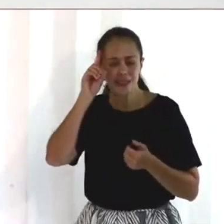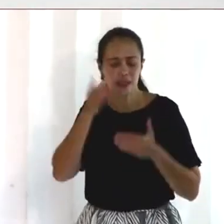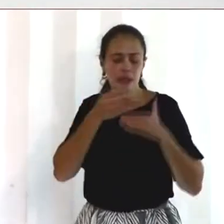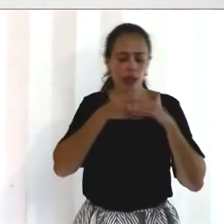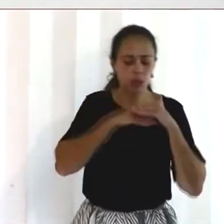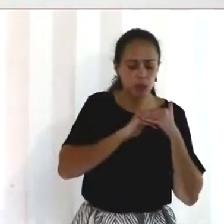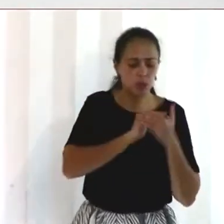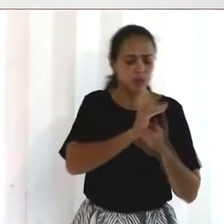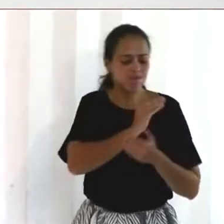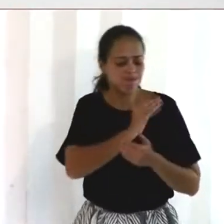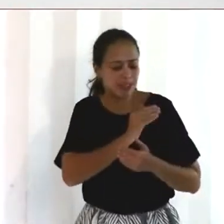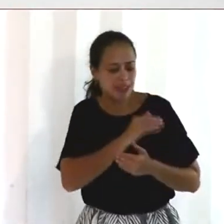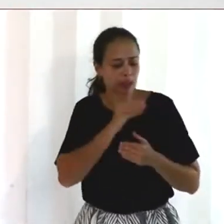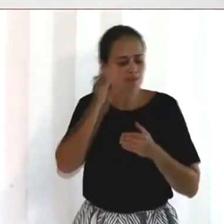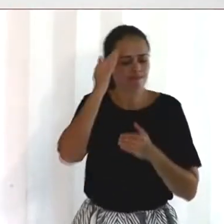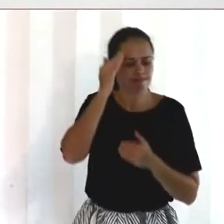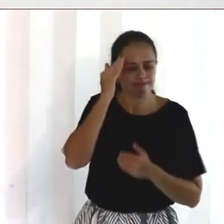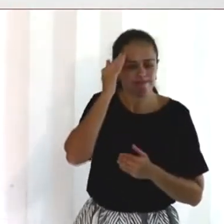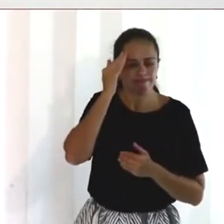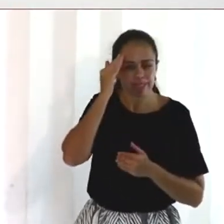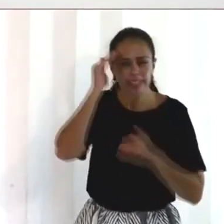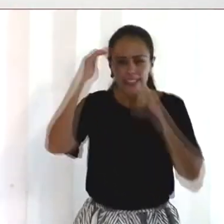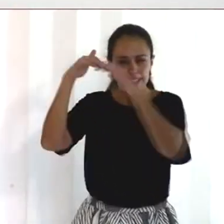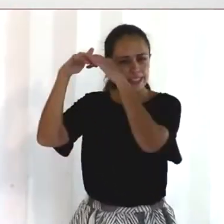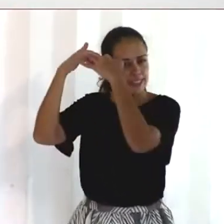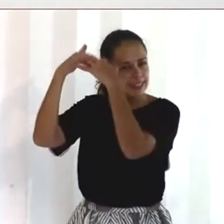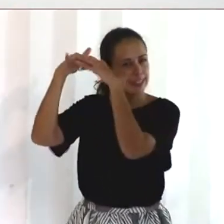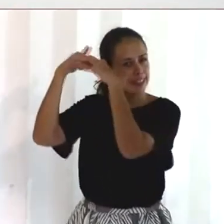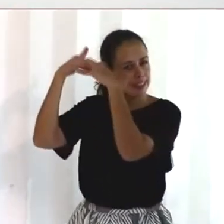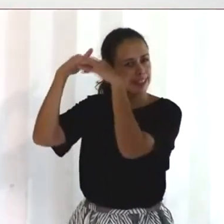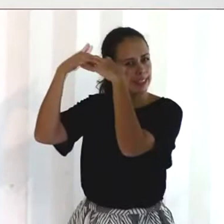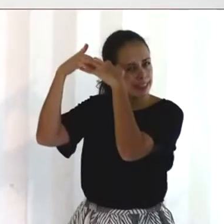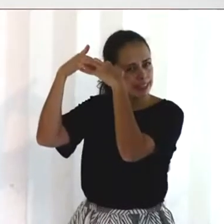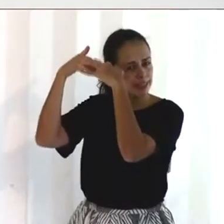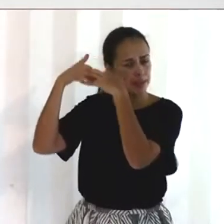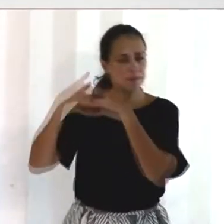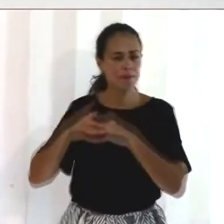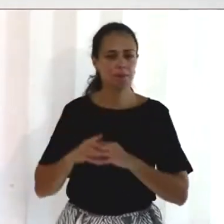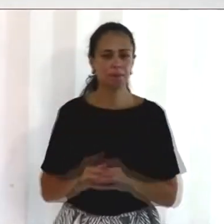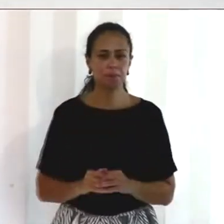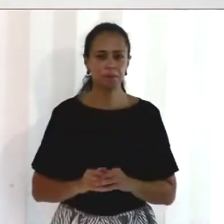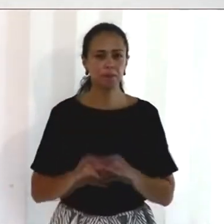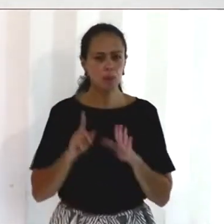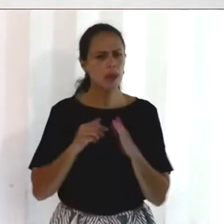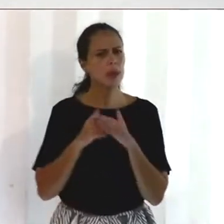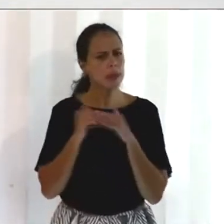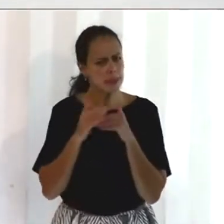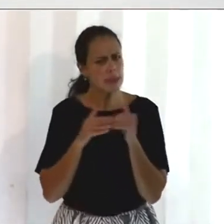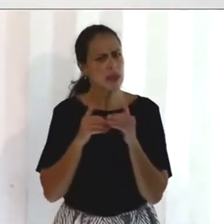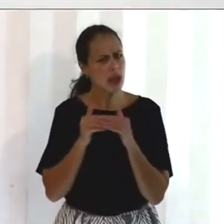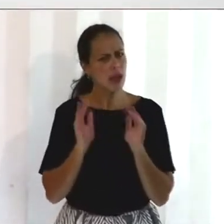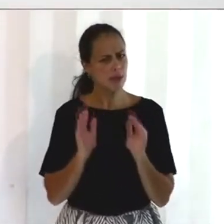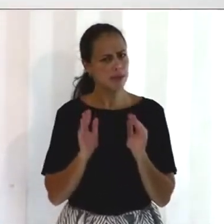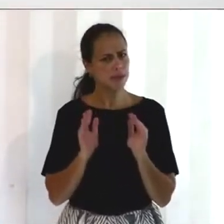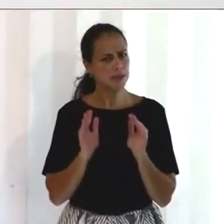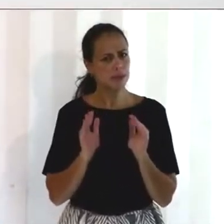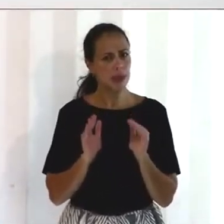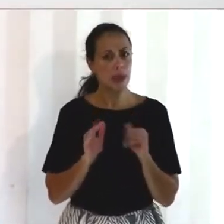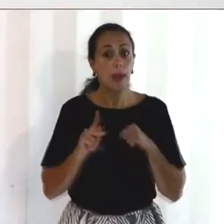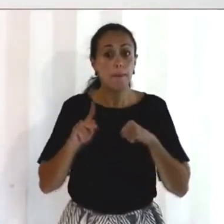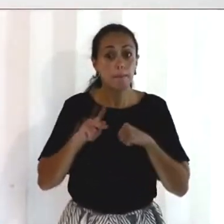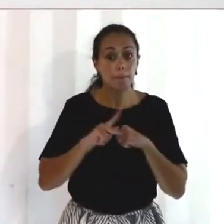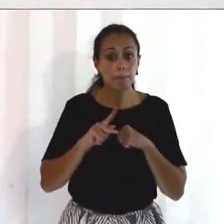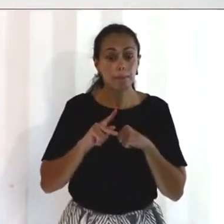ver uma outra ideia aqui, que é a ideia da prática, né? A prática, veja comigo: tornai-vos,